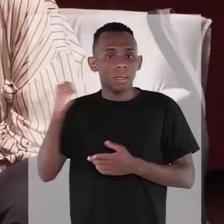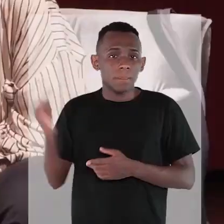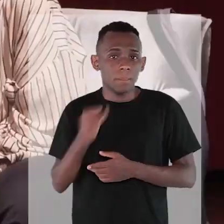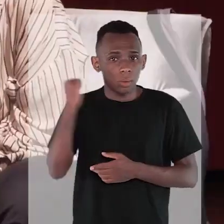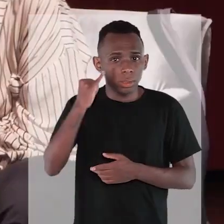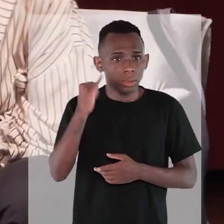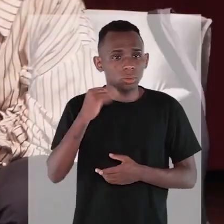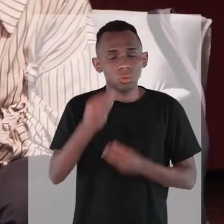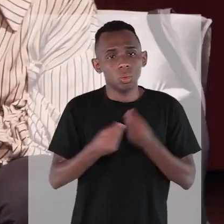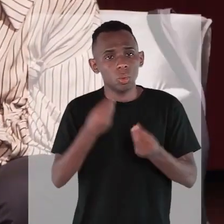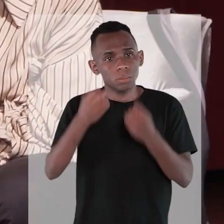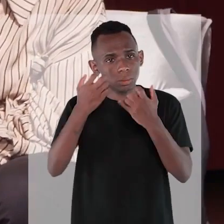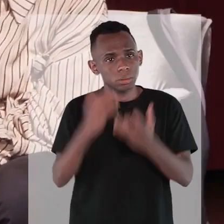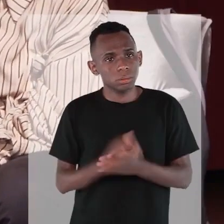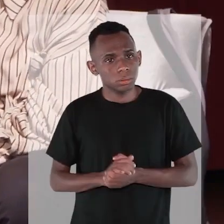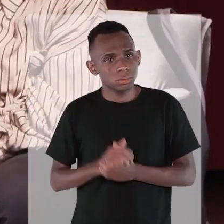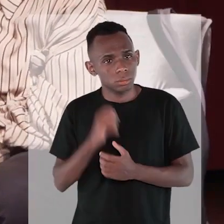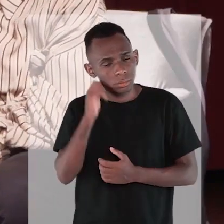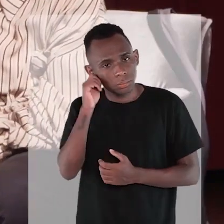isso?